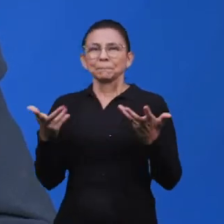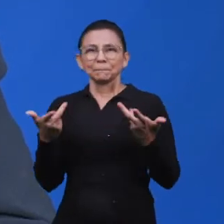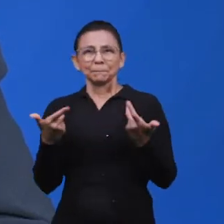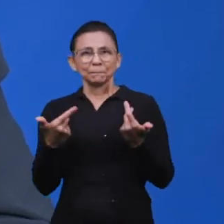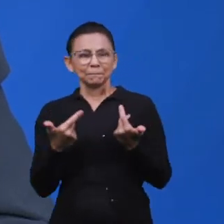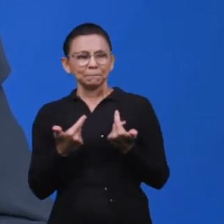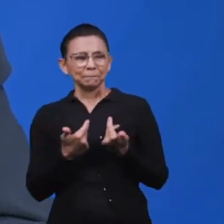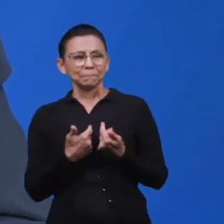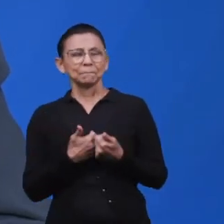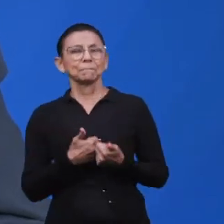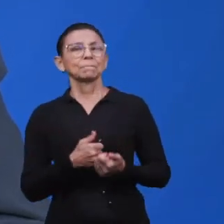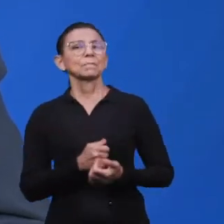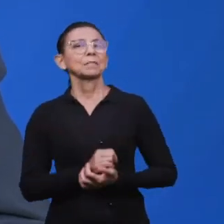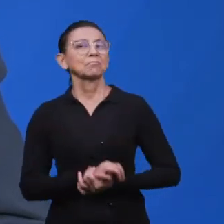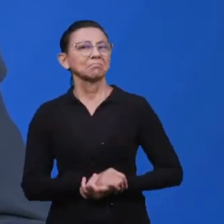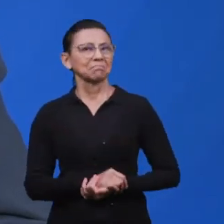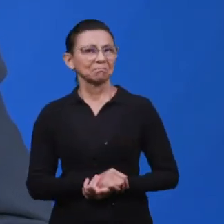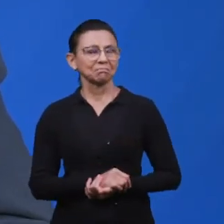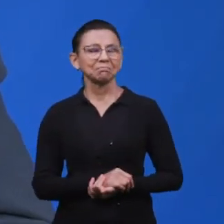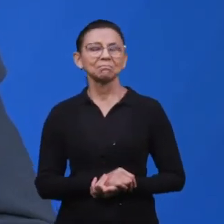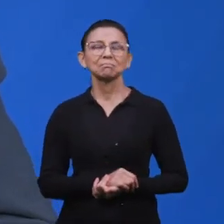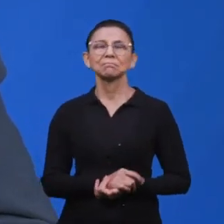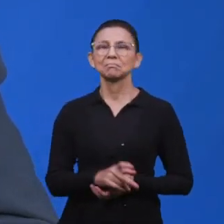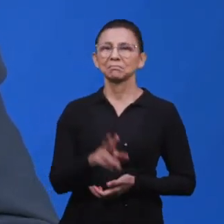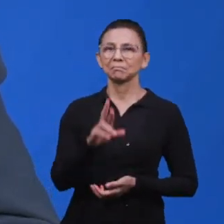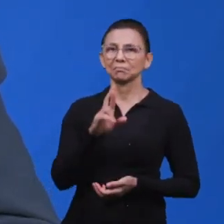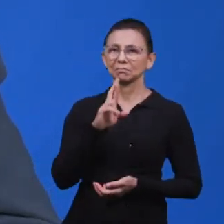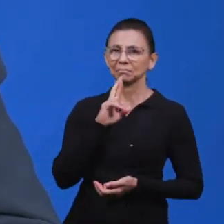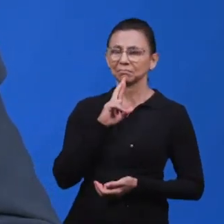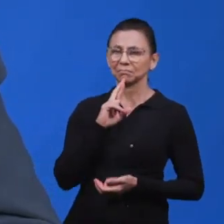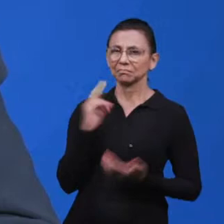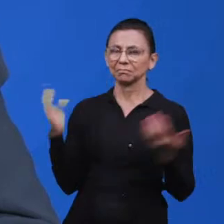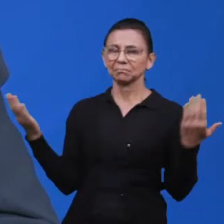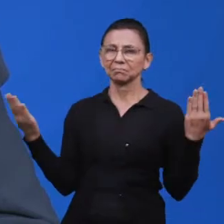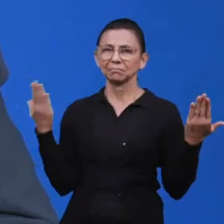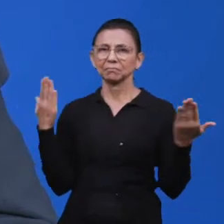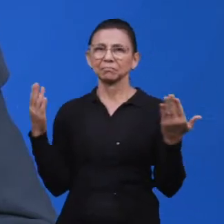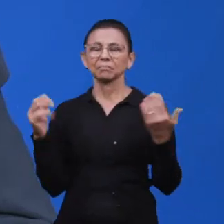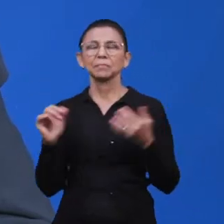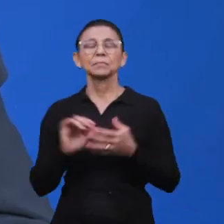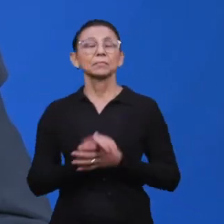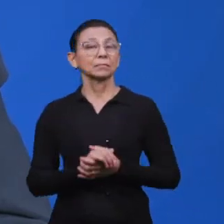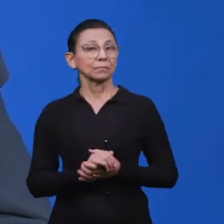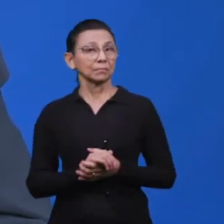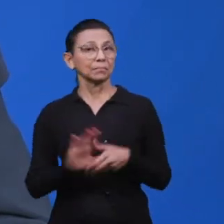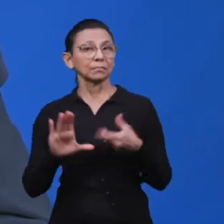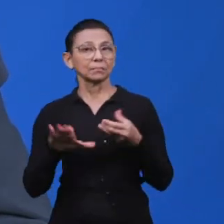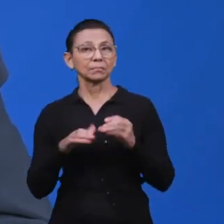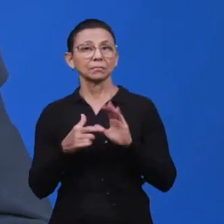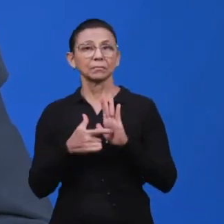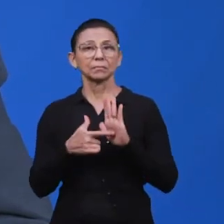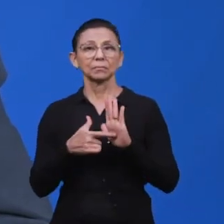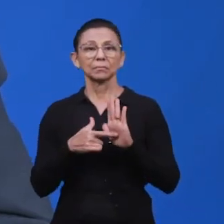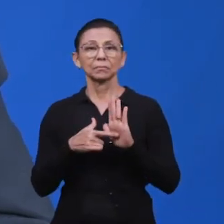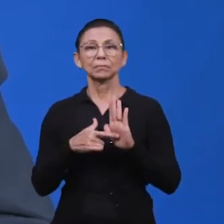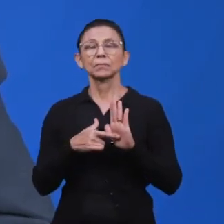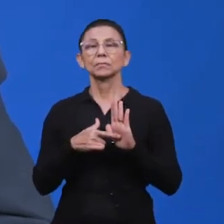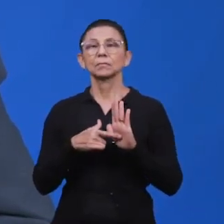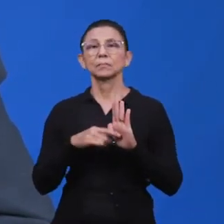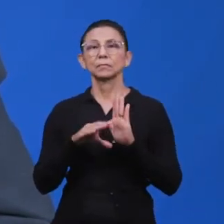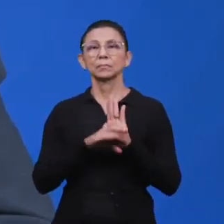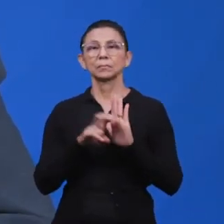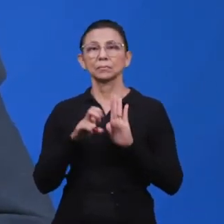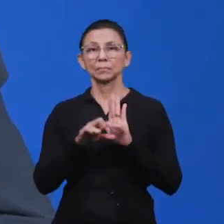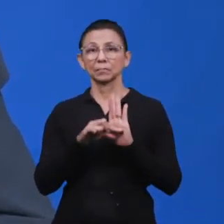esse aspecto colocado, né? Na Cantares capítulo 5, verso 3, ele identifica sim, né? Uma igreja infiel